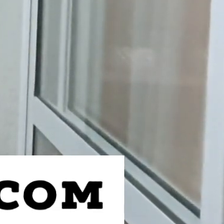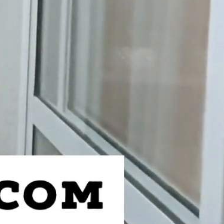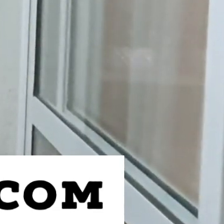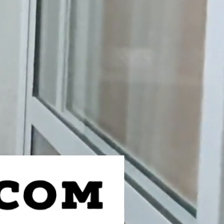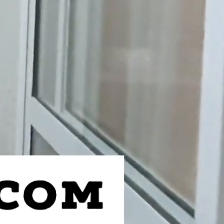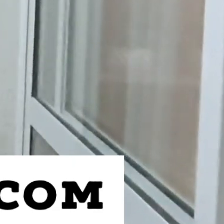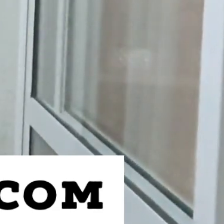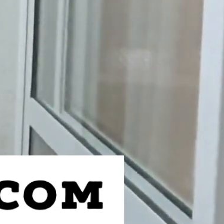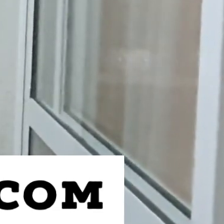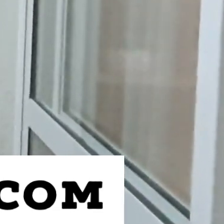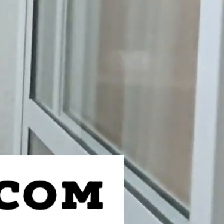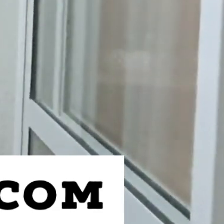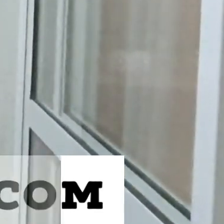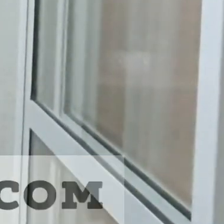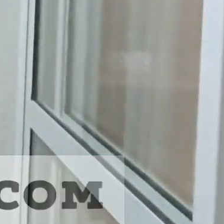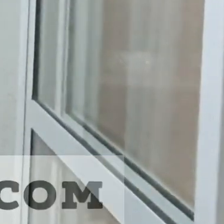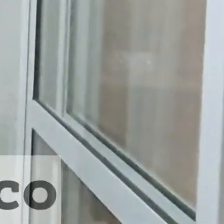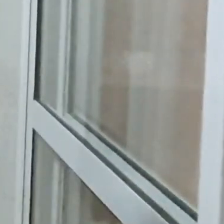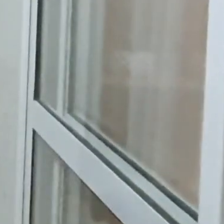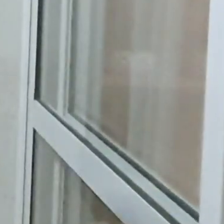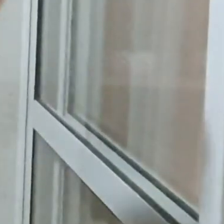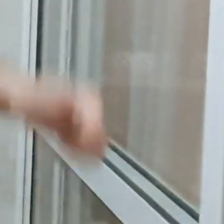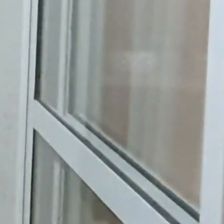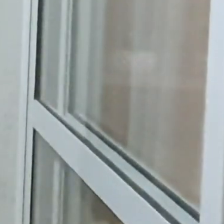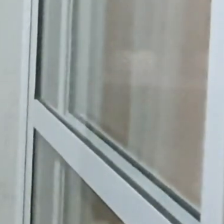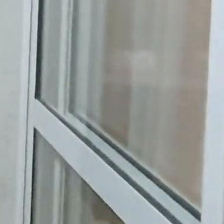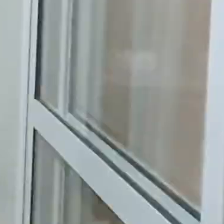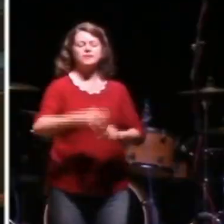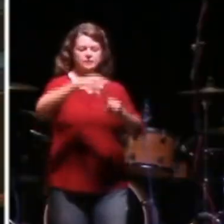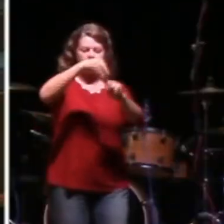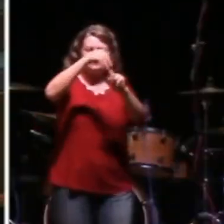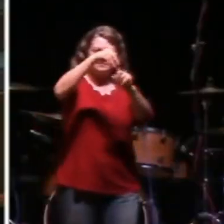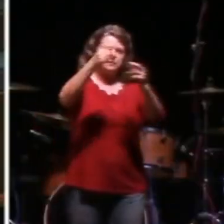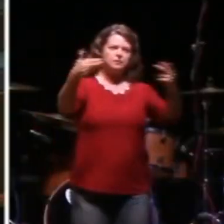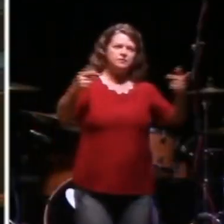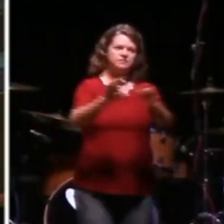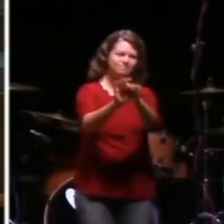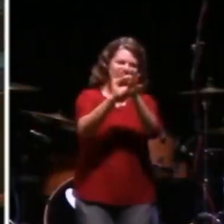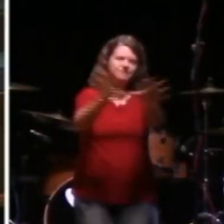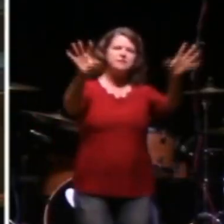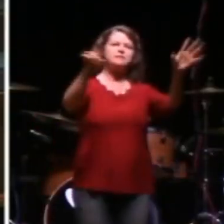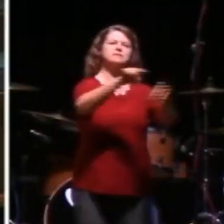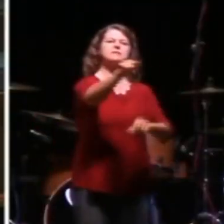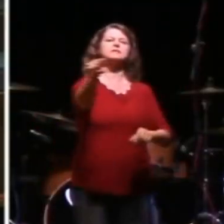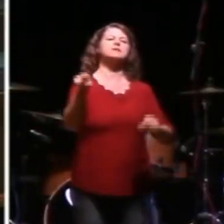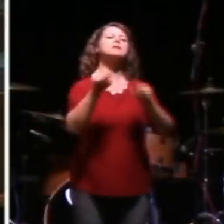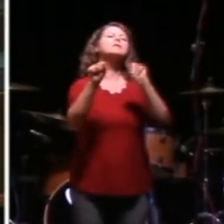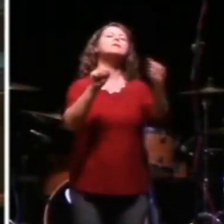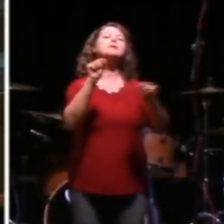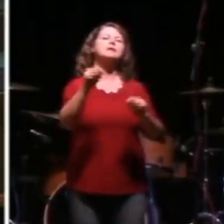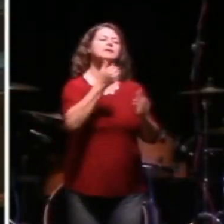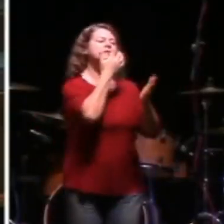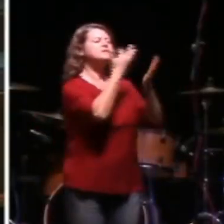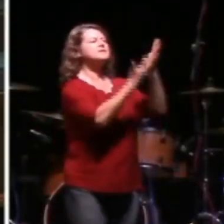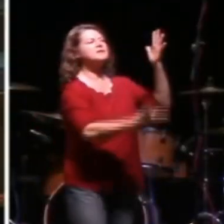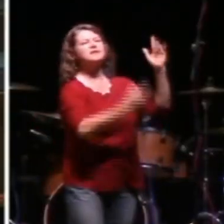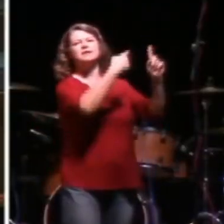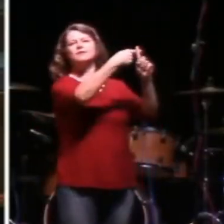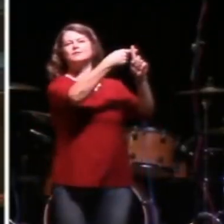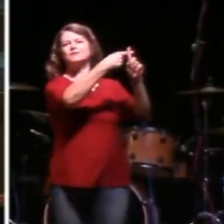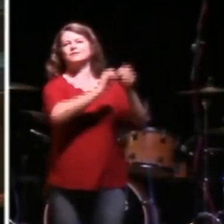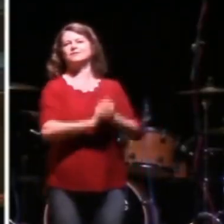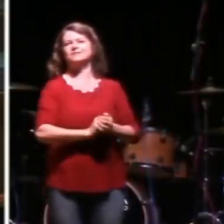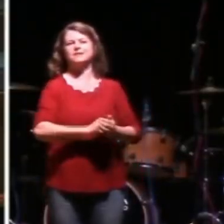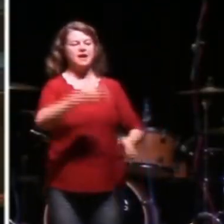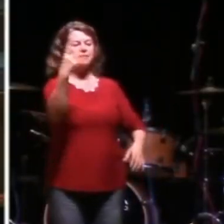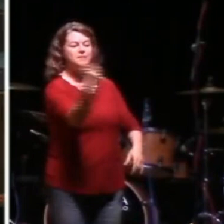www.institutoedison.com entra lá e aproveite de um sonho é só tem algo que pode livrar da praga sangue do